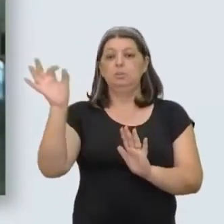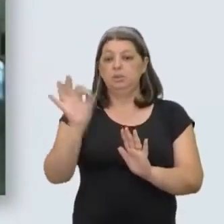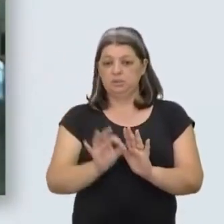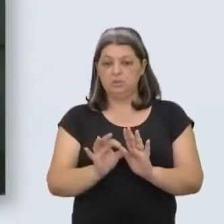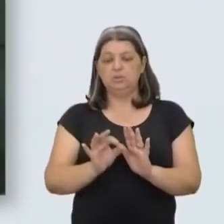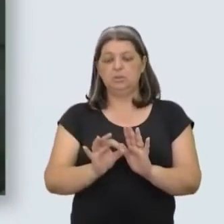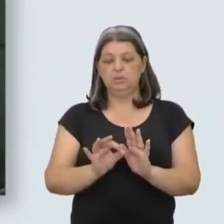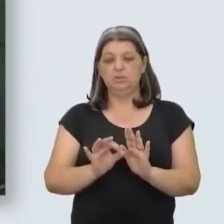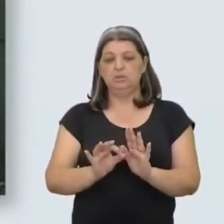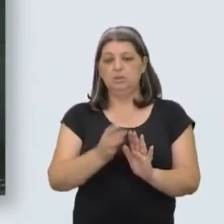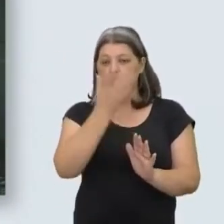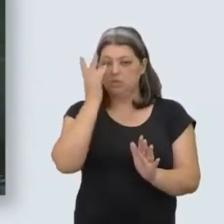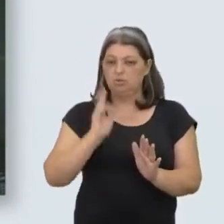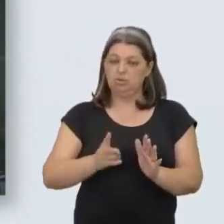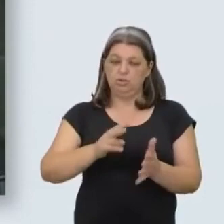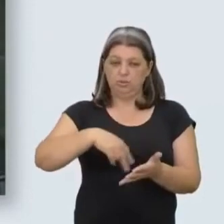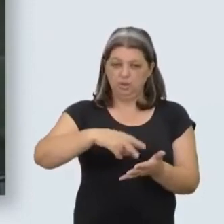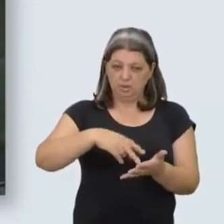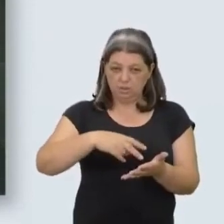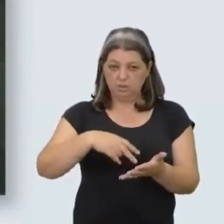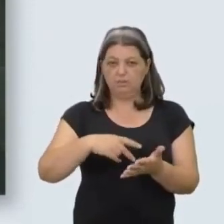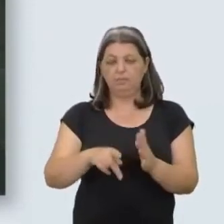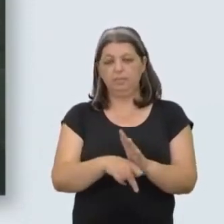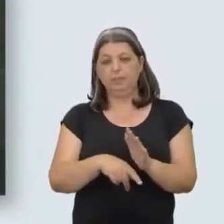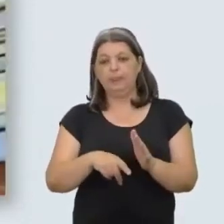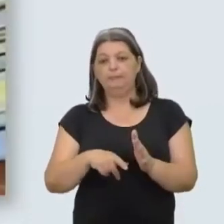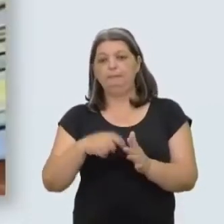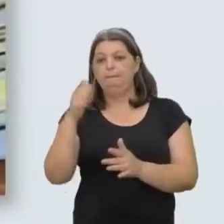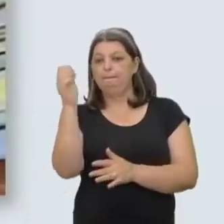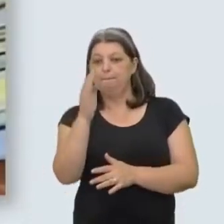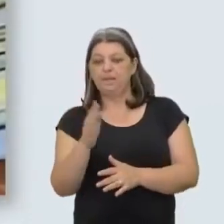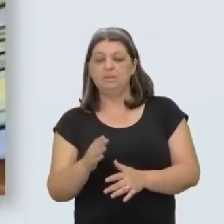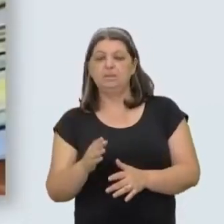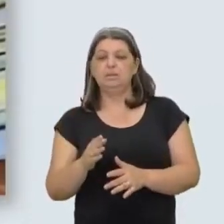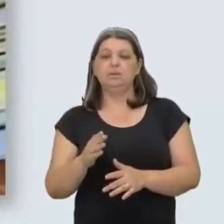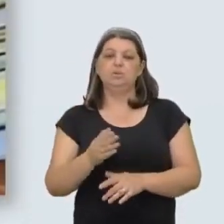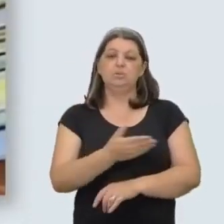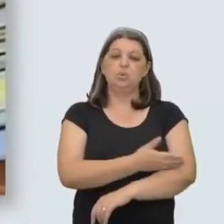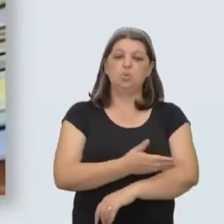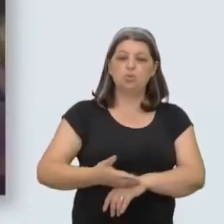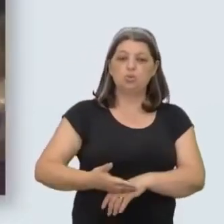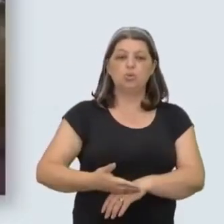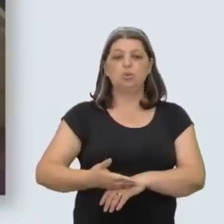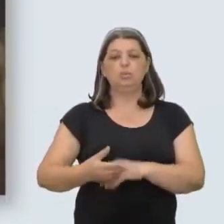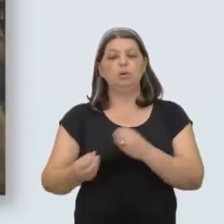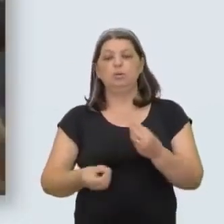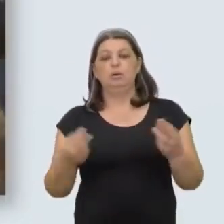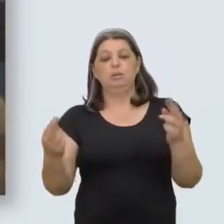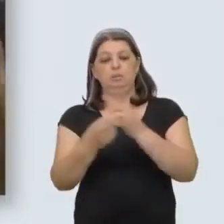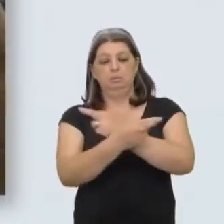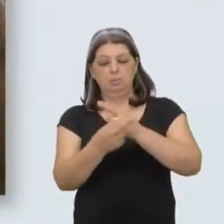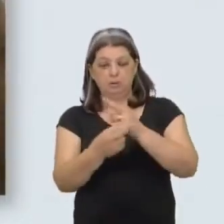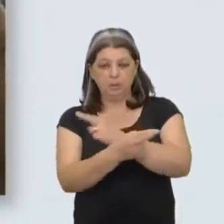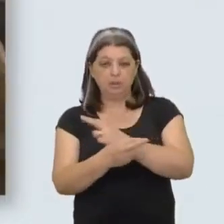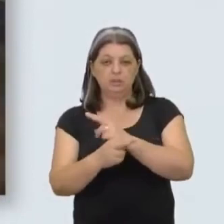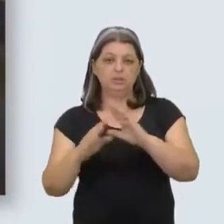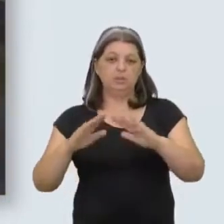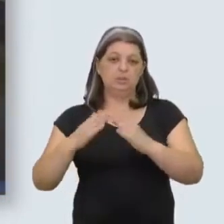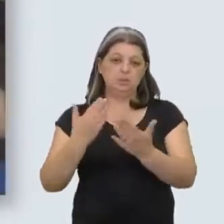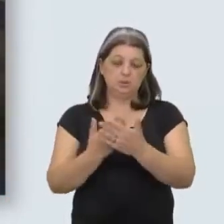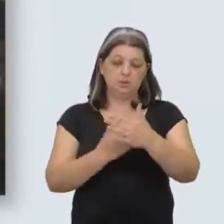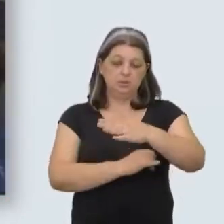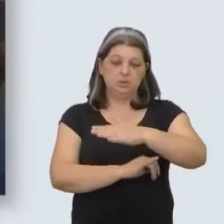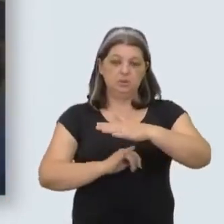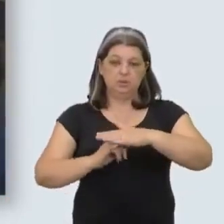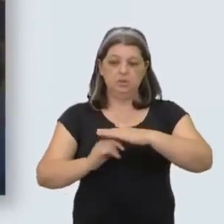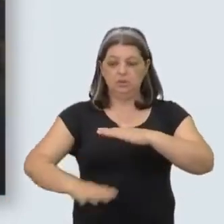leitores ativos, a média de livros lidos pelo brasileiro, seus hábitos, sua relação com as instituições educacionais, os espaços de